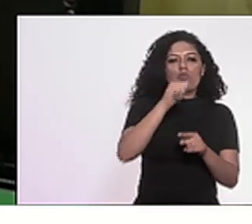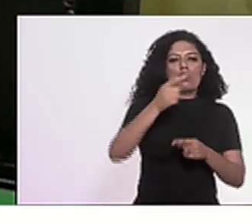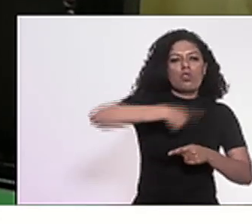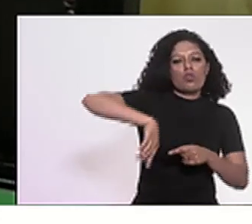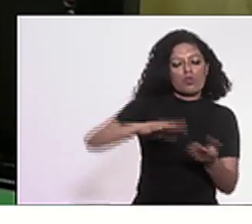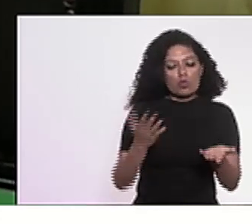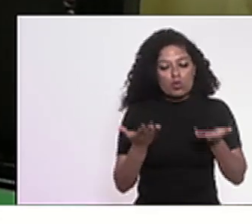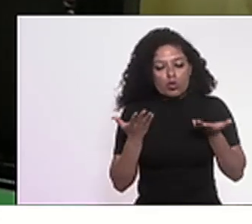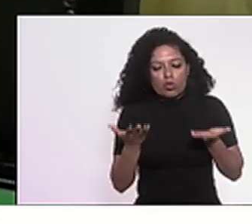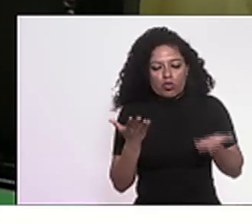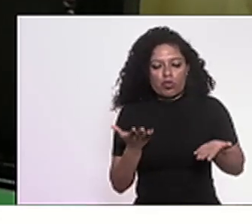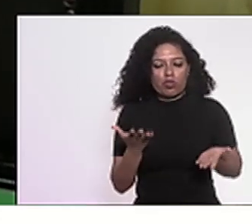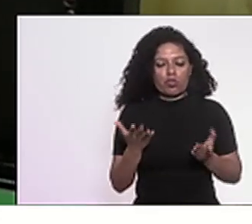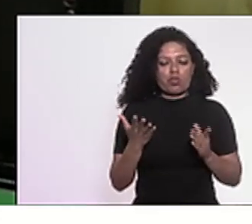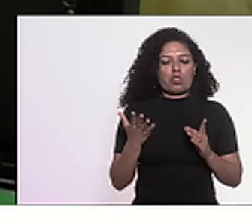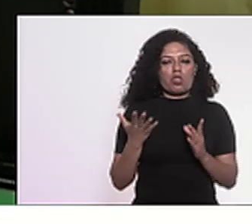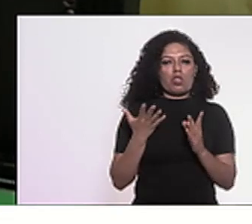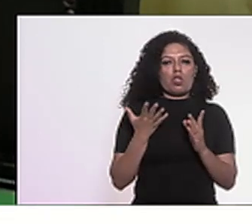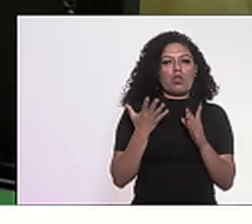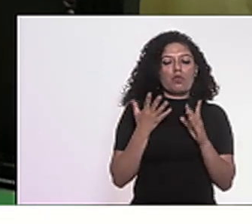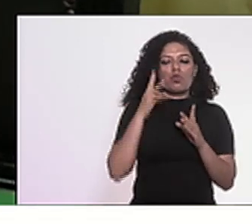todos, colher